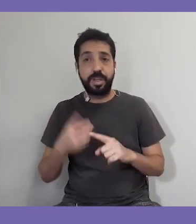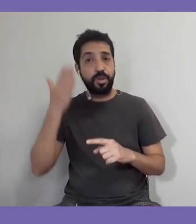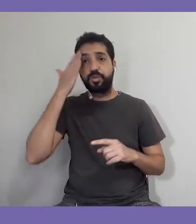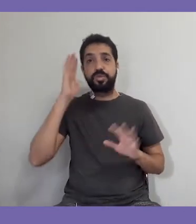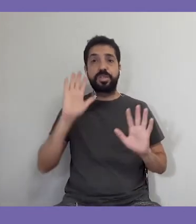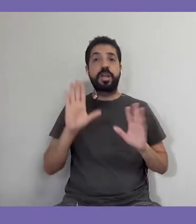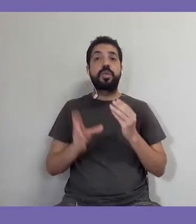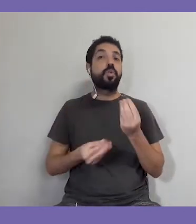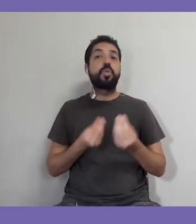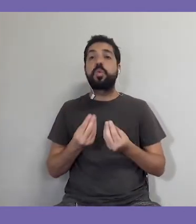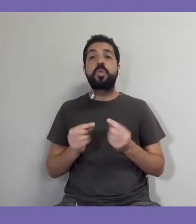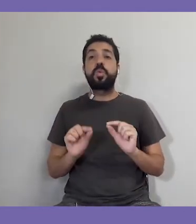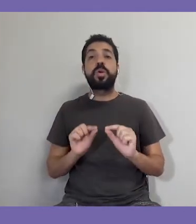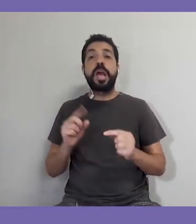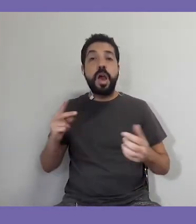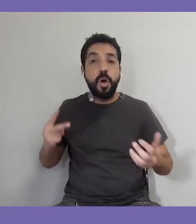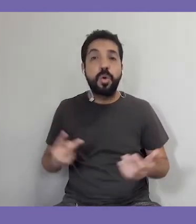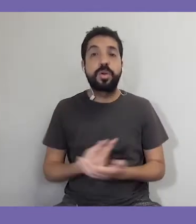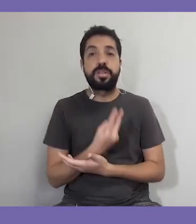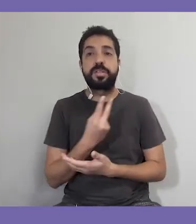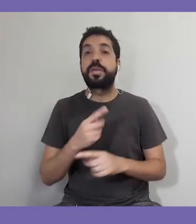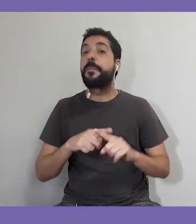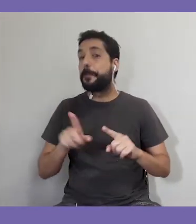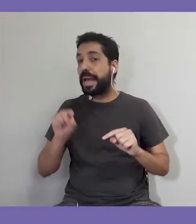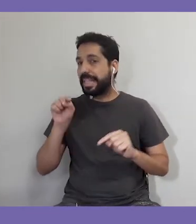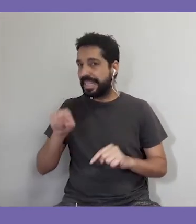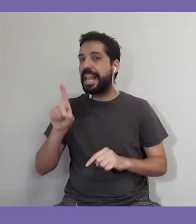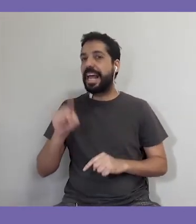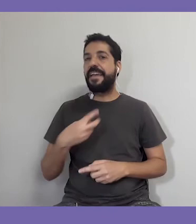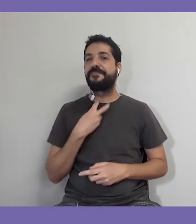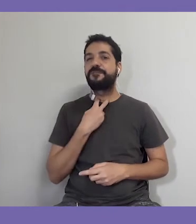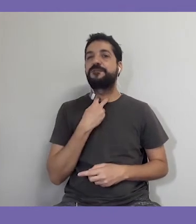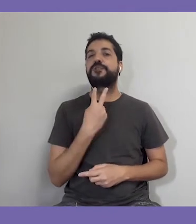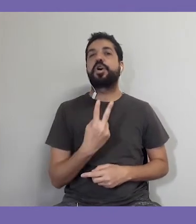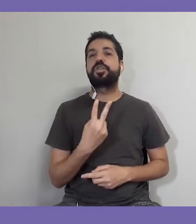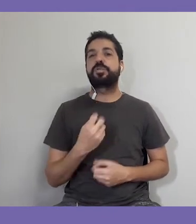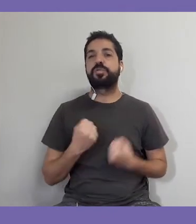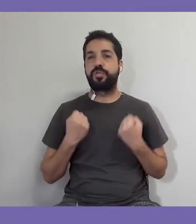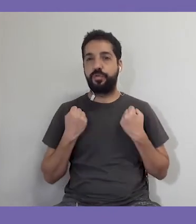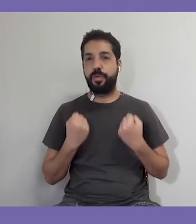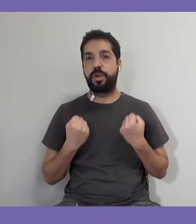que aconteceu, mas a gente sabe que ela é potência, que é voz, né?